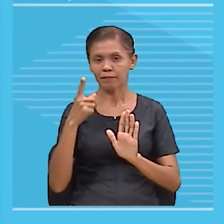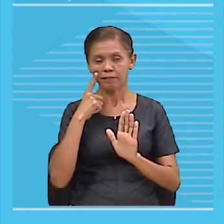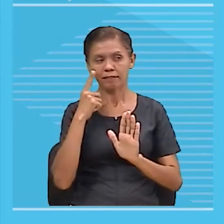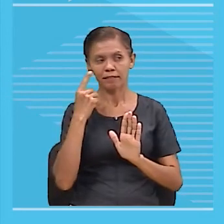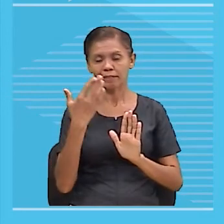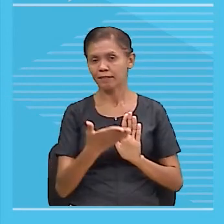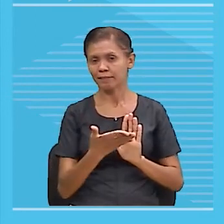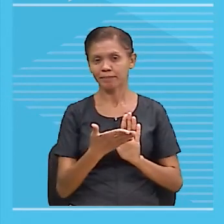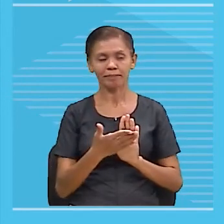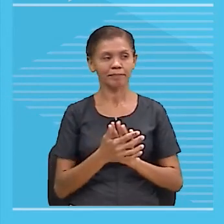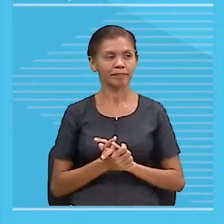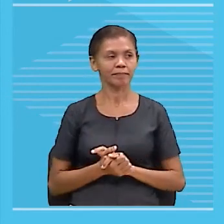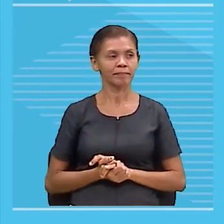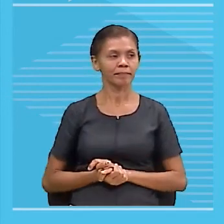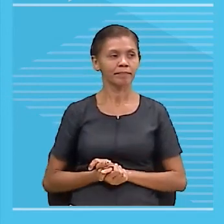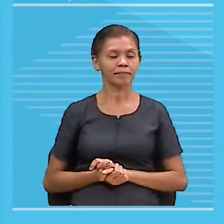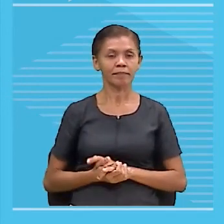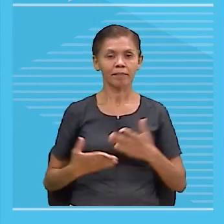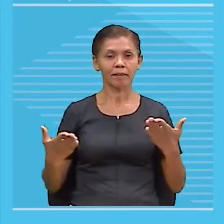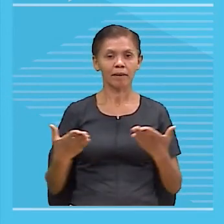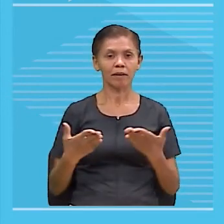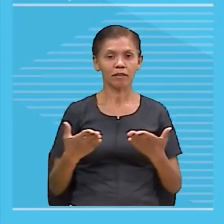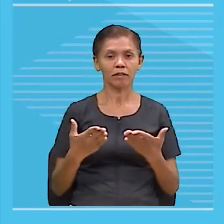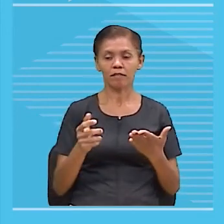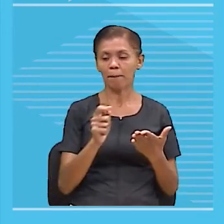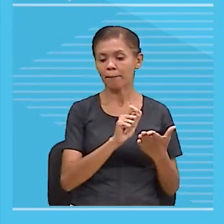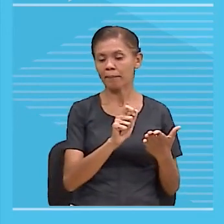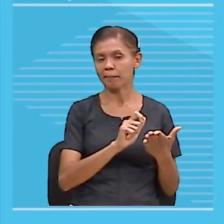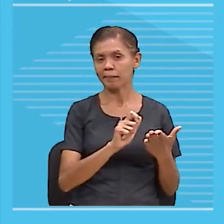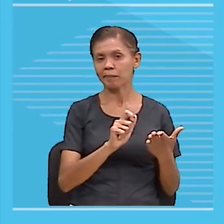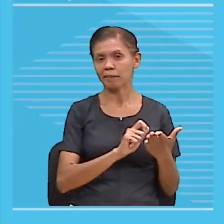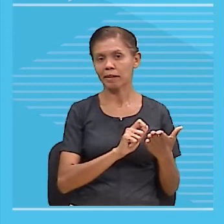para vocês o que a questão me forneceu.